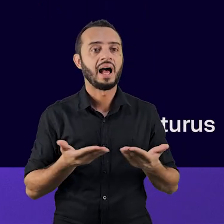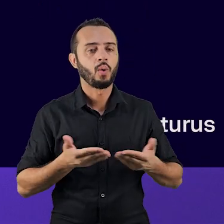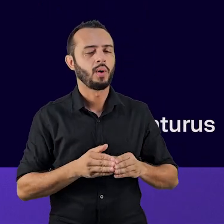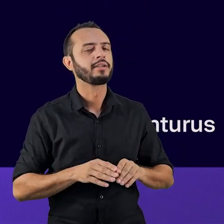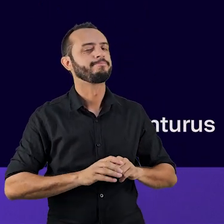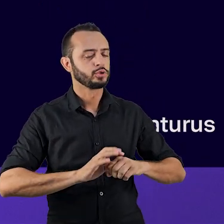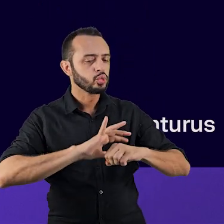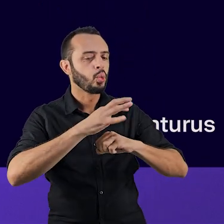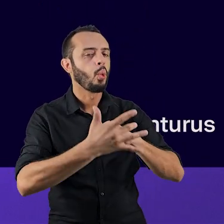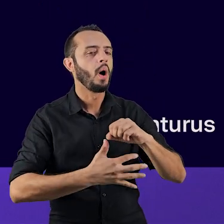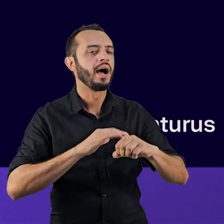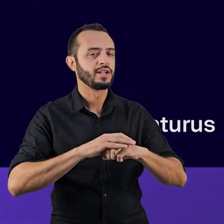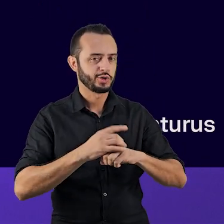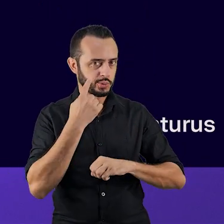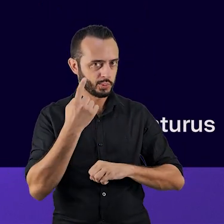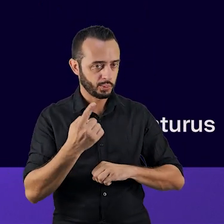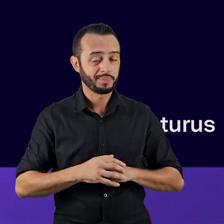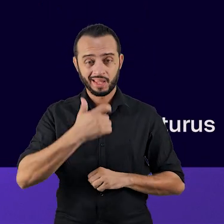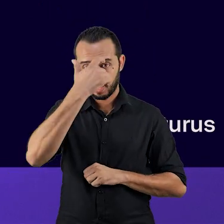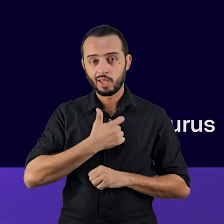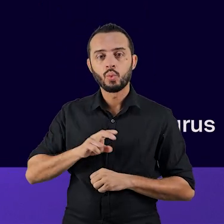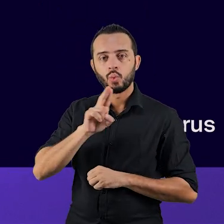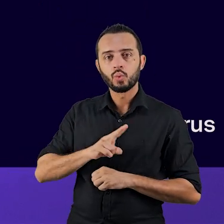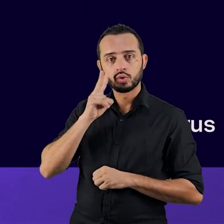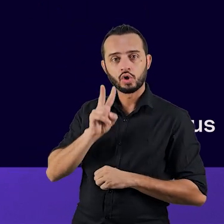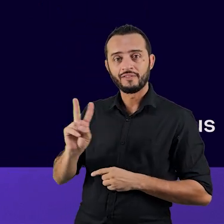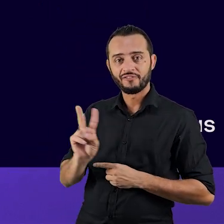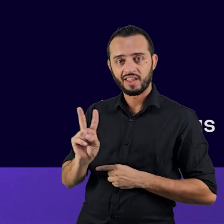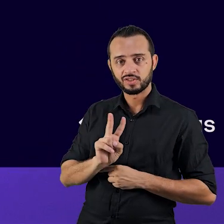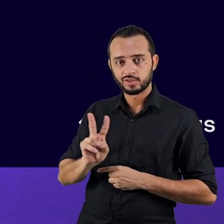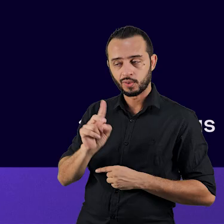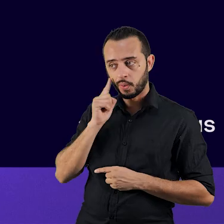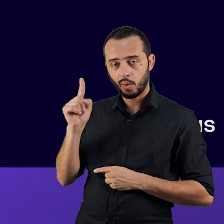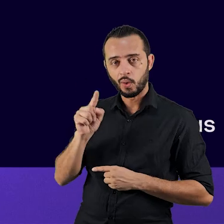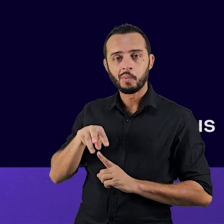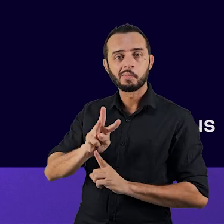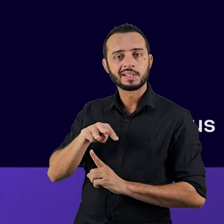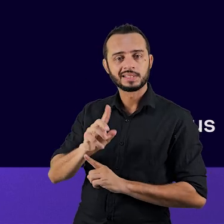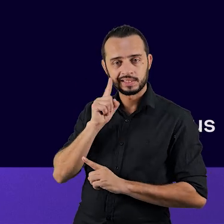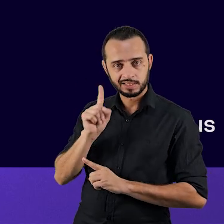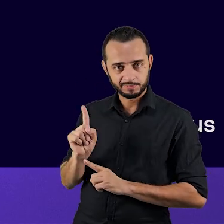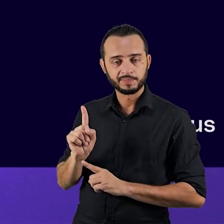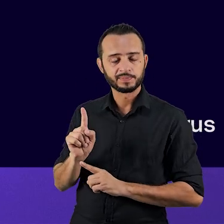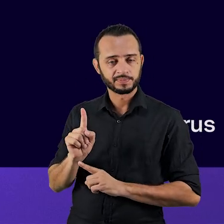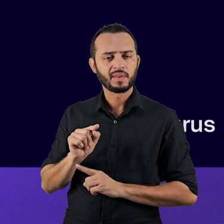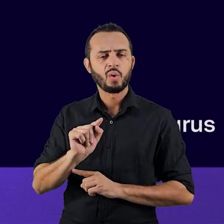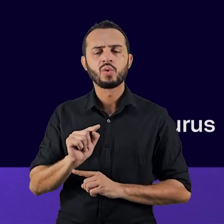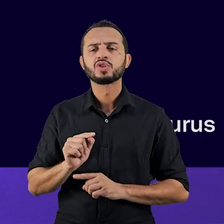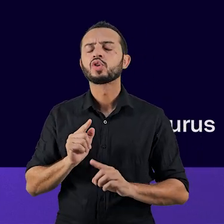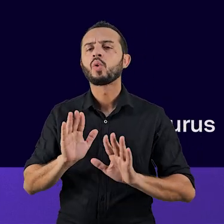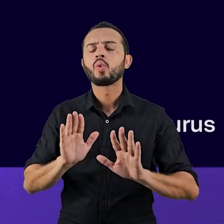mecânica quântica, eu uso um vetor, o vetor psi. O vetor psi é o estado quântico.